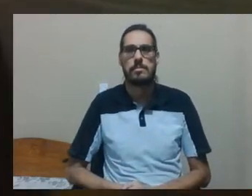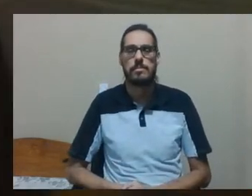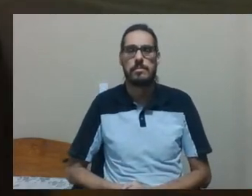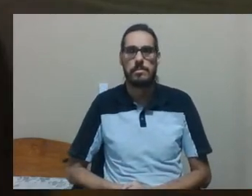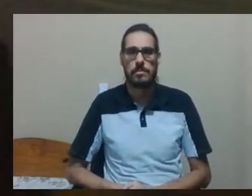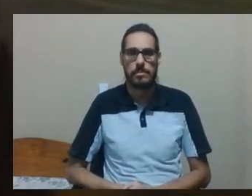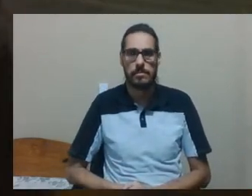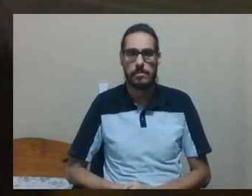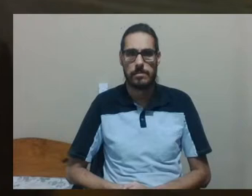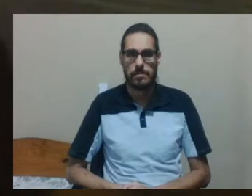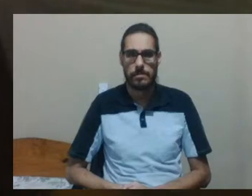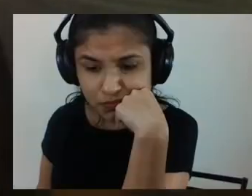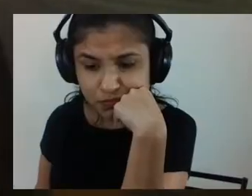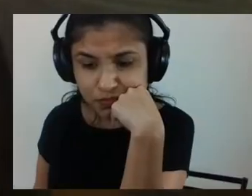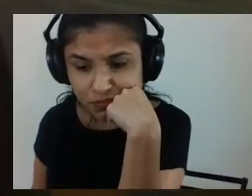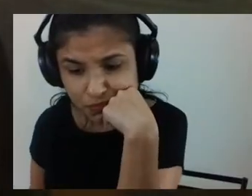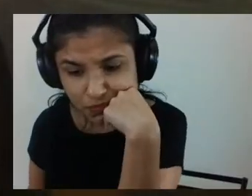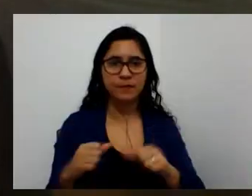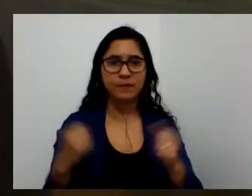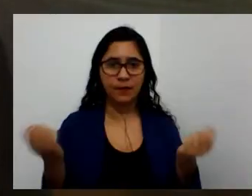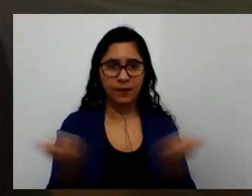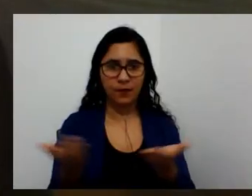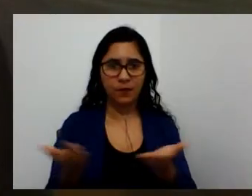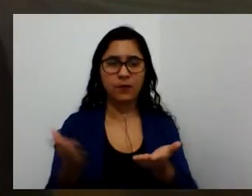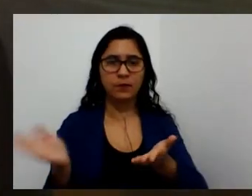passo a pergunta para o professor Fernando.